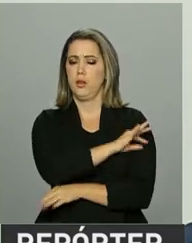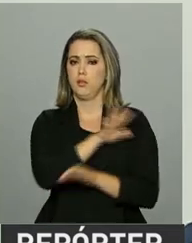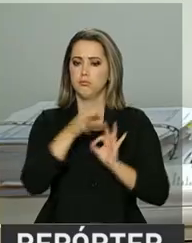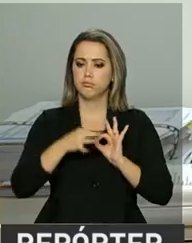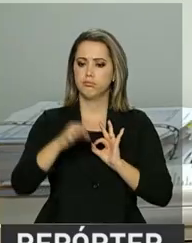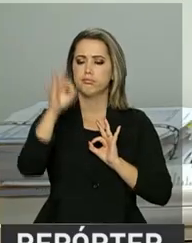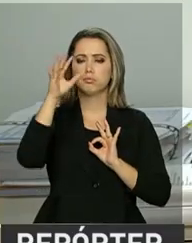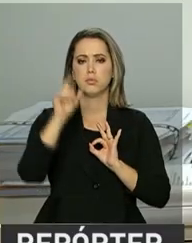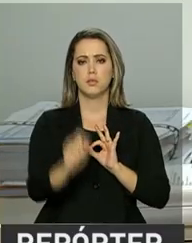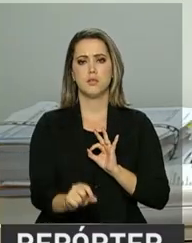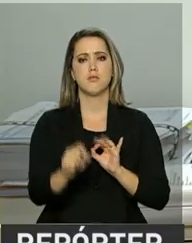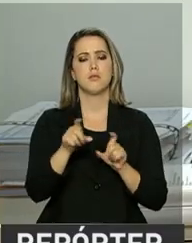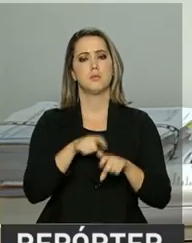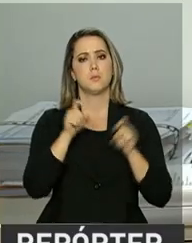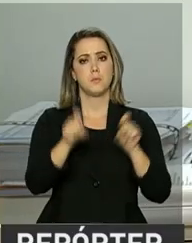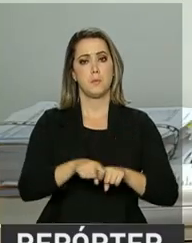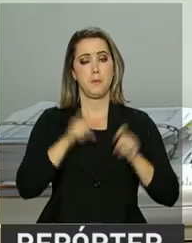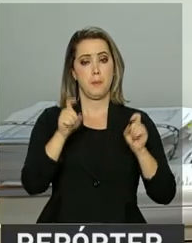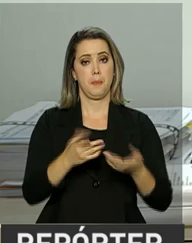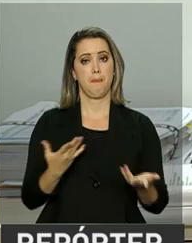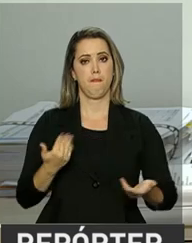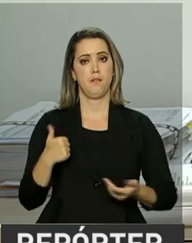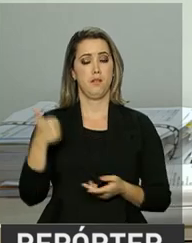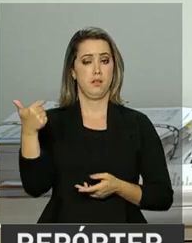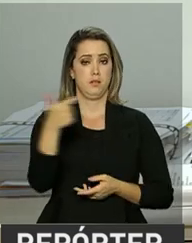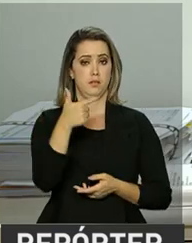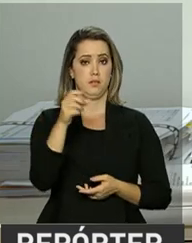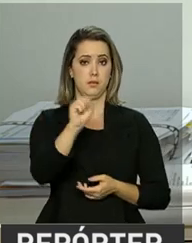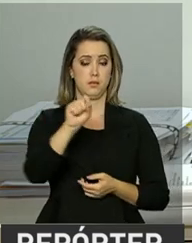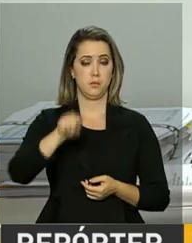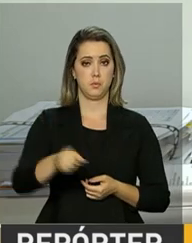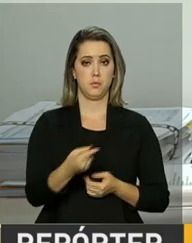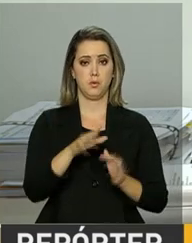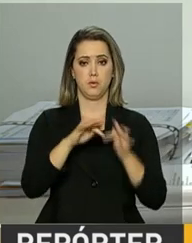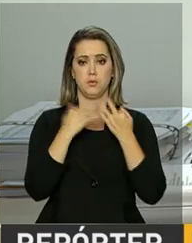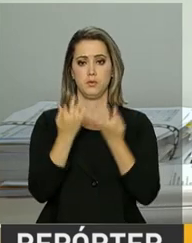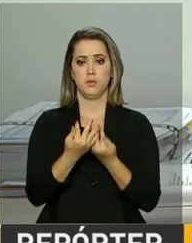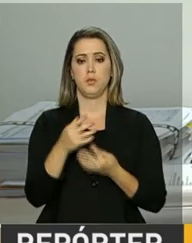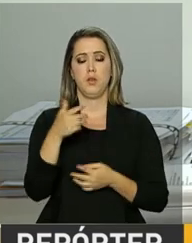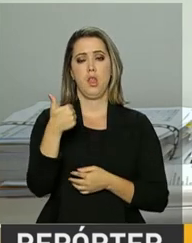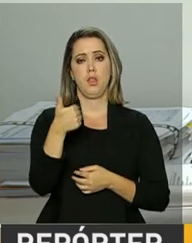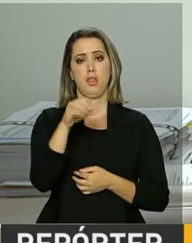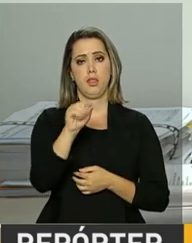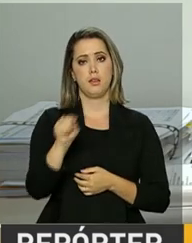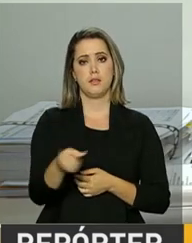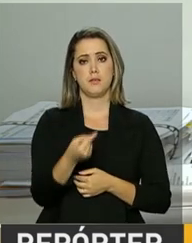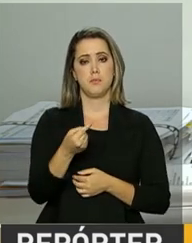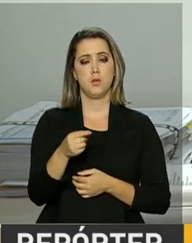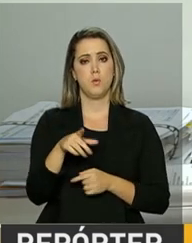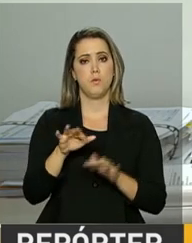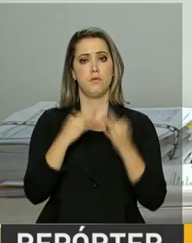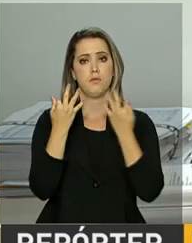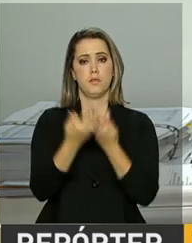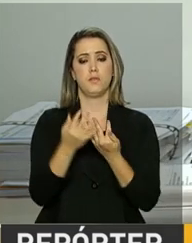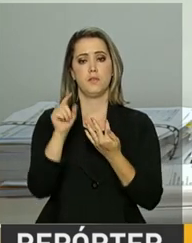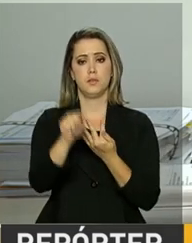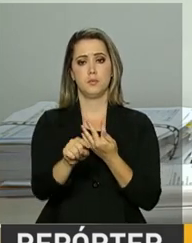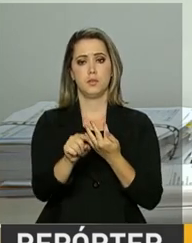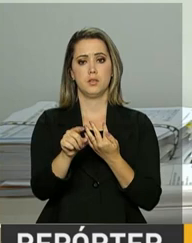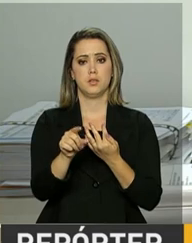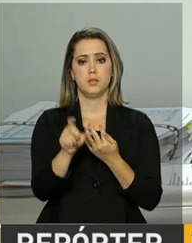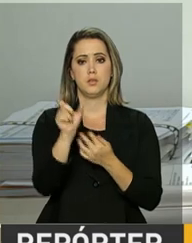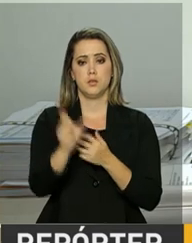Rural estão previstas 128.000 famílias né incluindo 10.000 eh famílias de agricultores